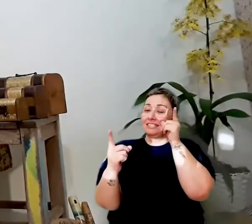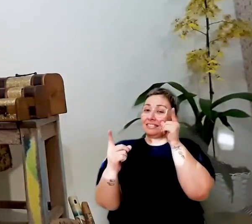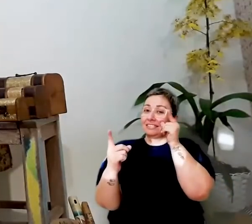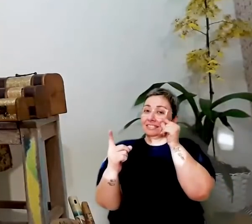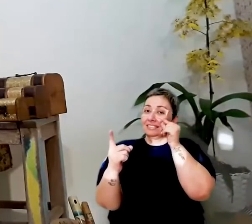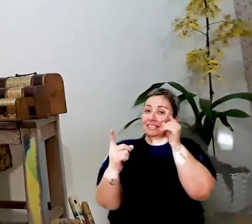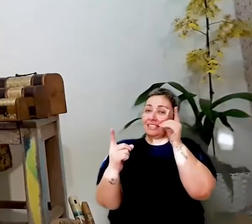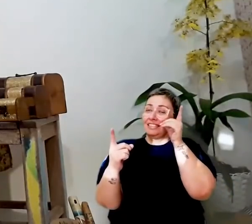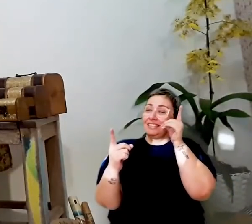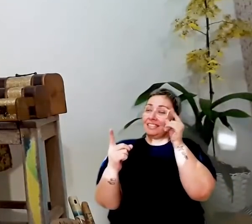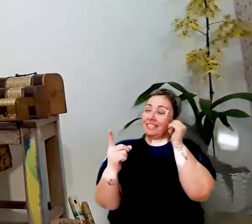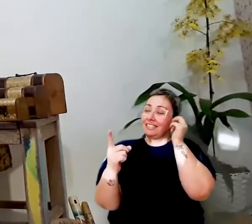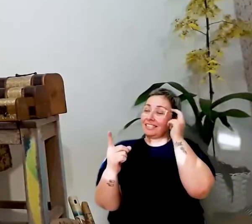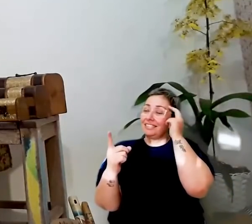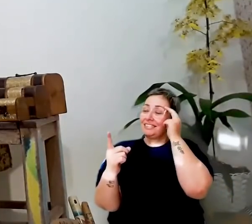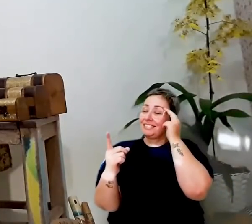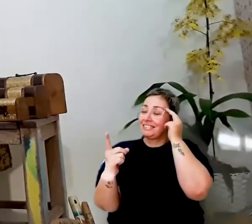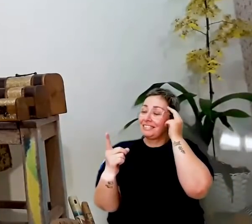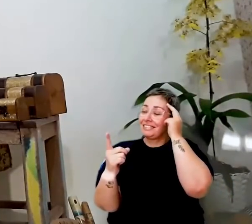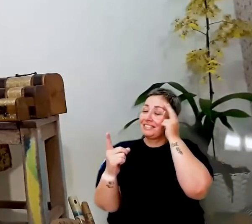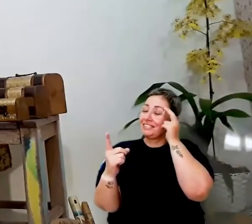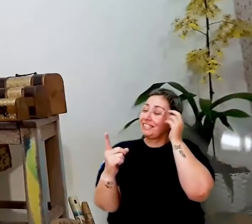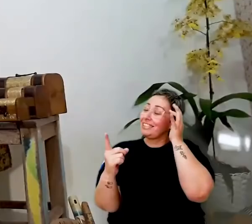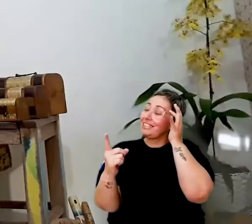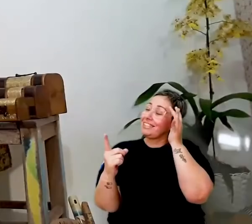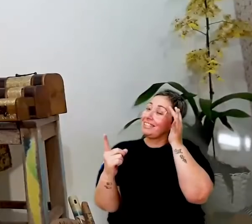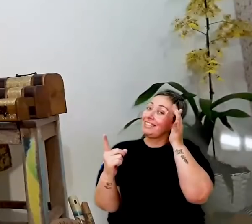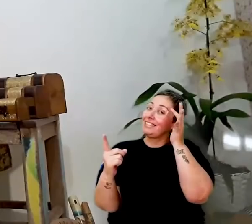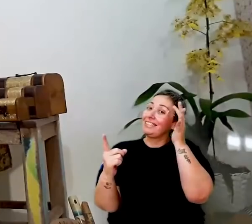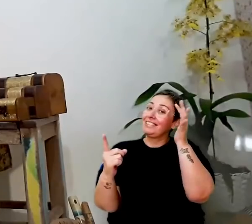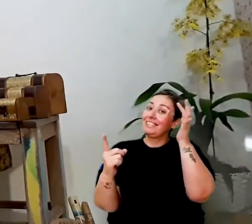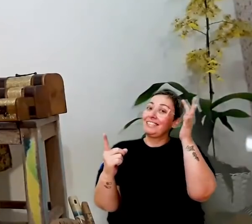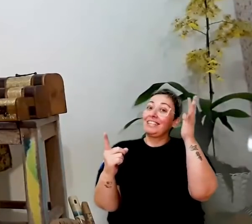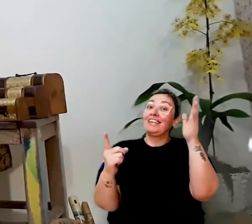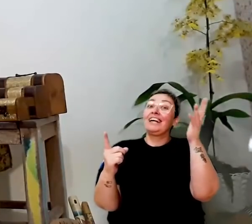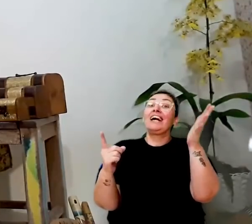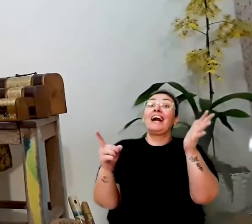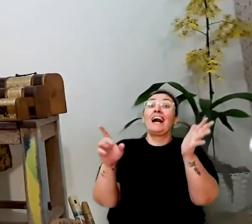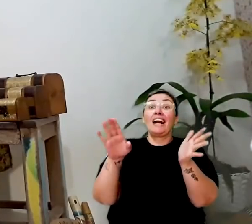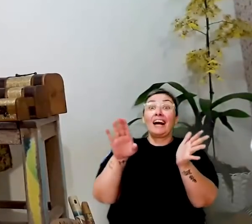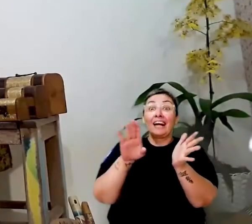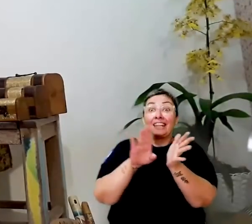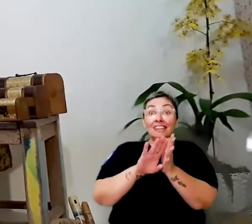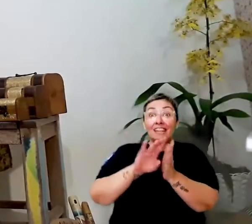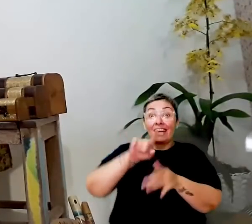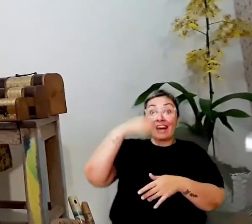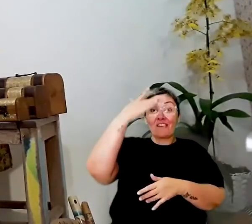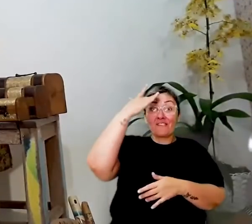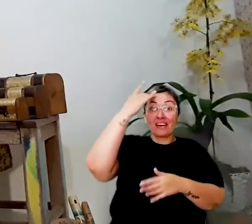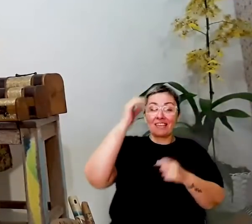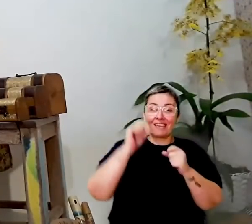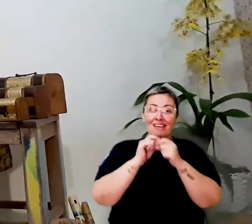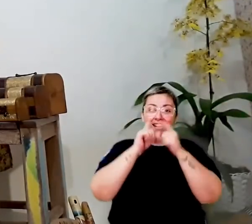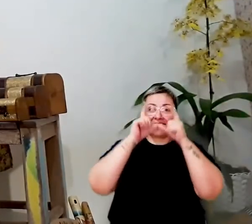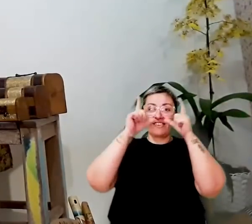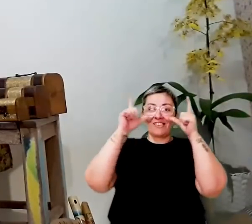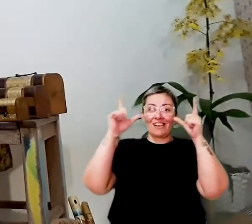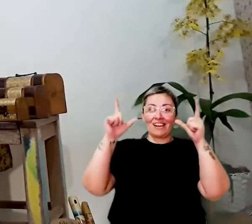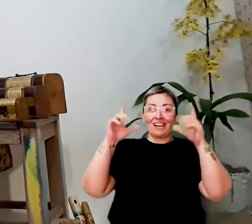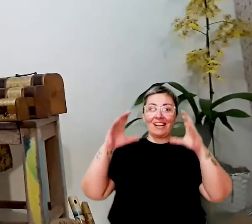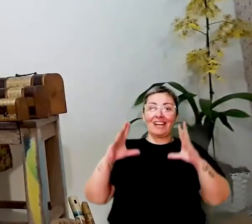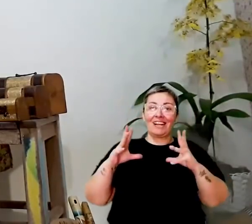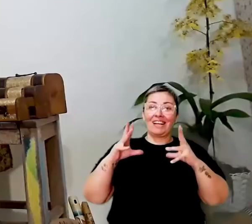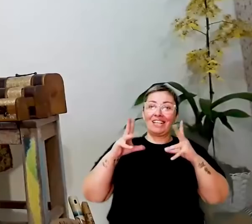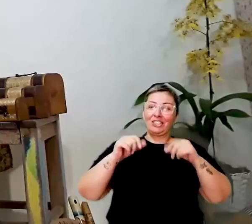olhos, vai sonhando, vai longe, até acordar no outro dia com toda a